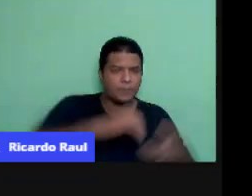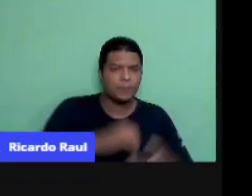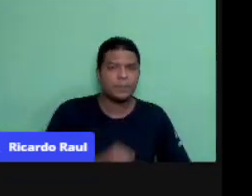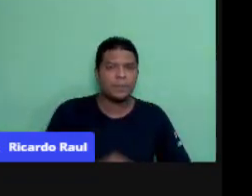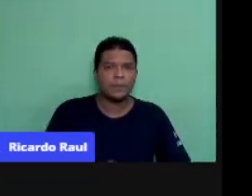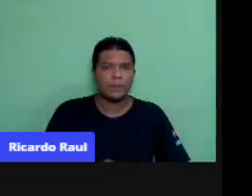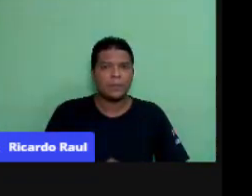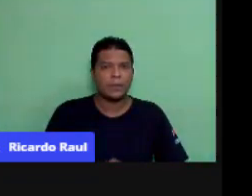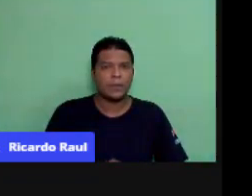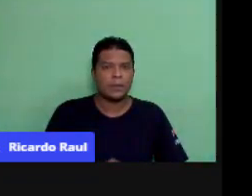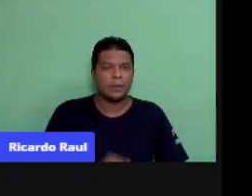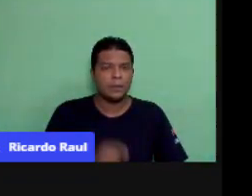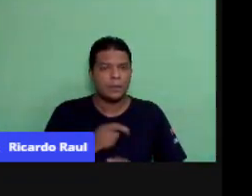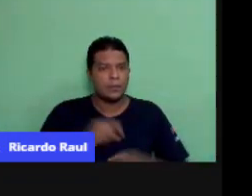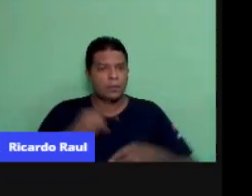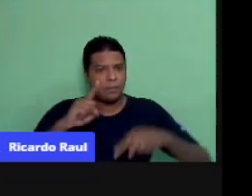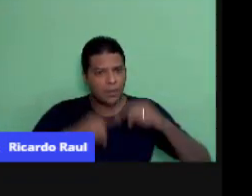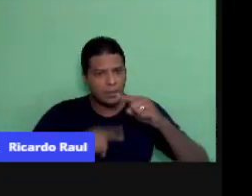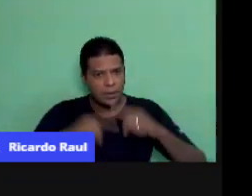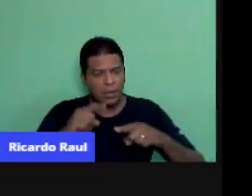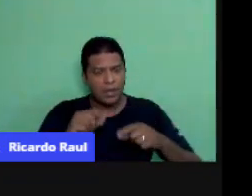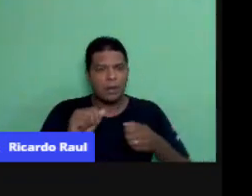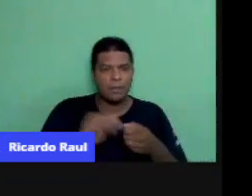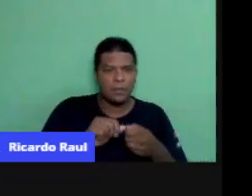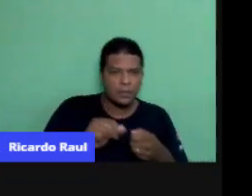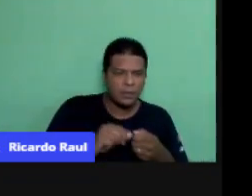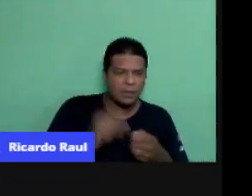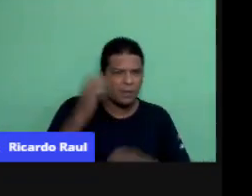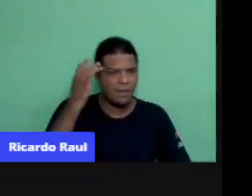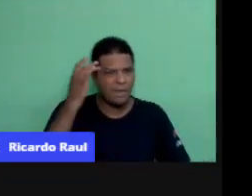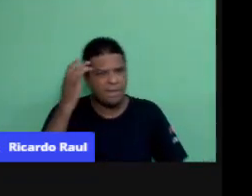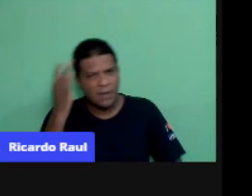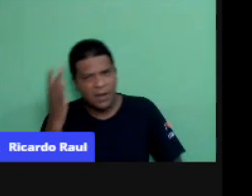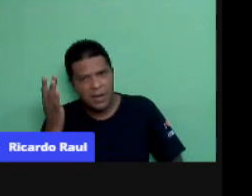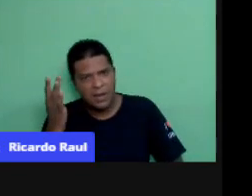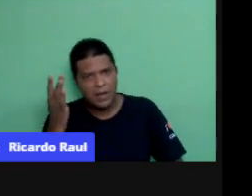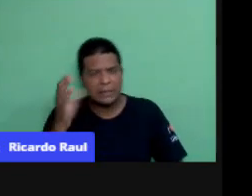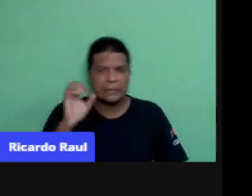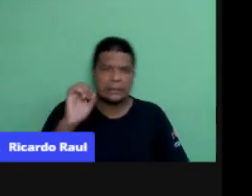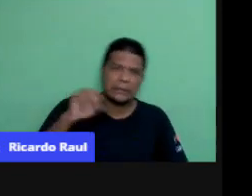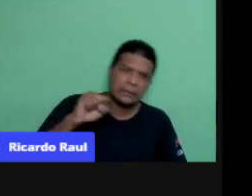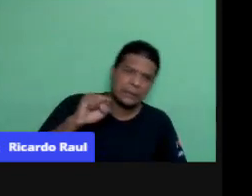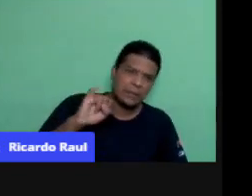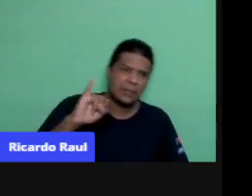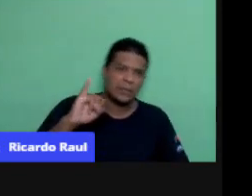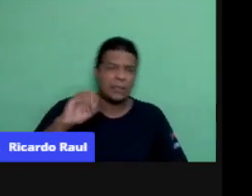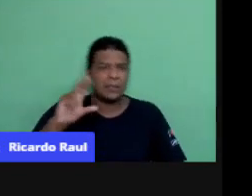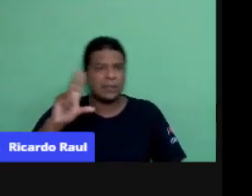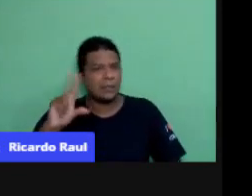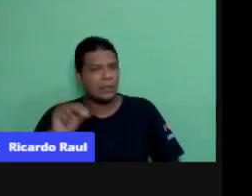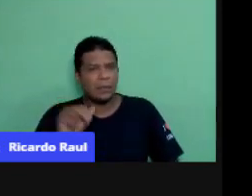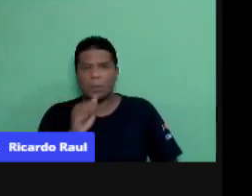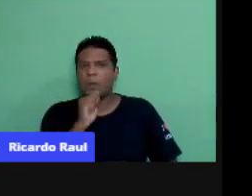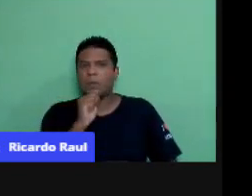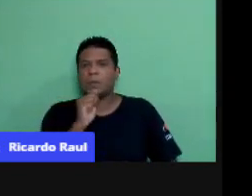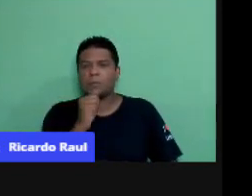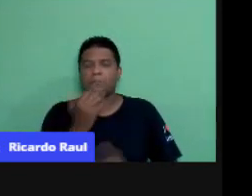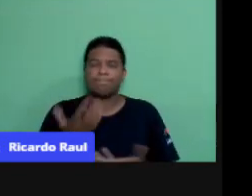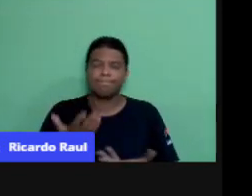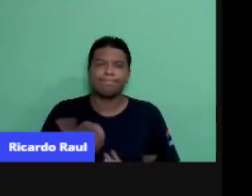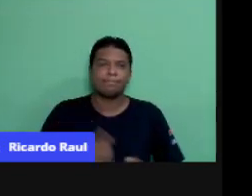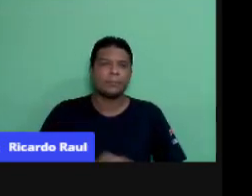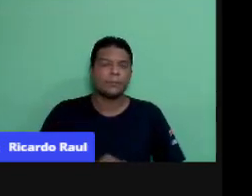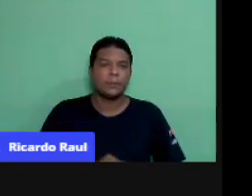Você tinha o material para fazer? Foi fácil fazer? Sim, não, parcialmente. Só por ali? Mas